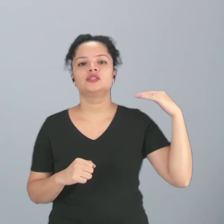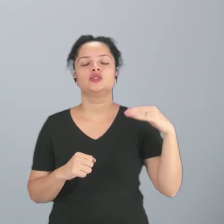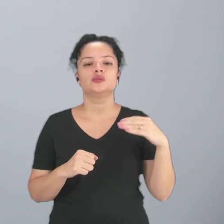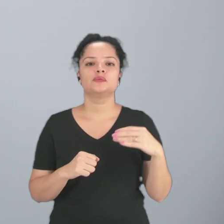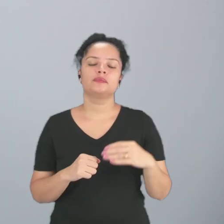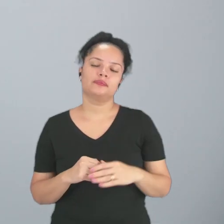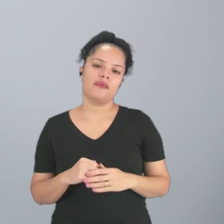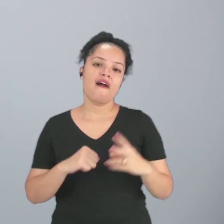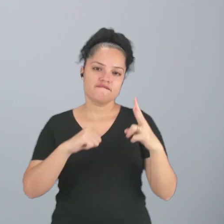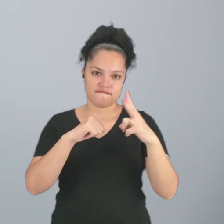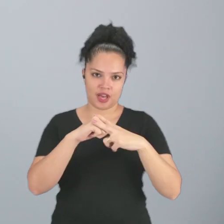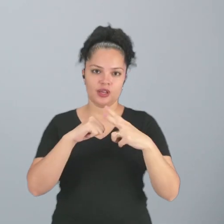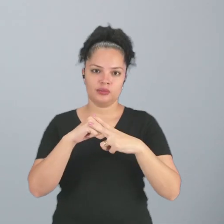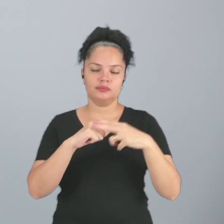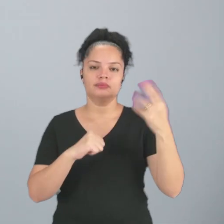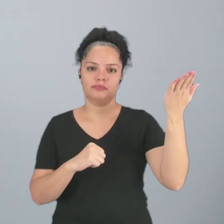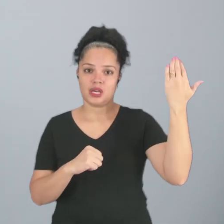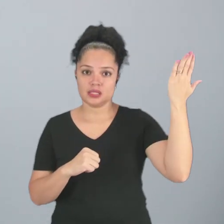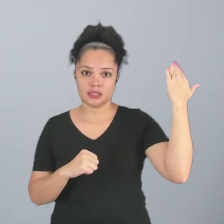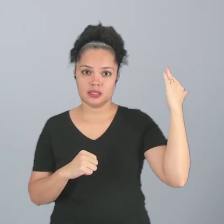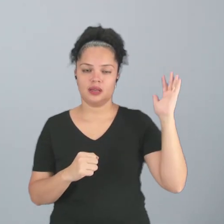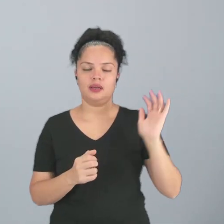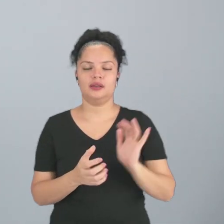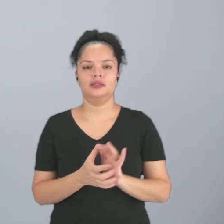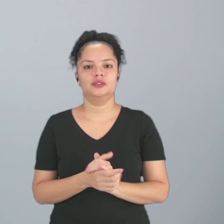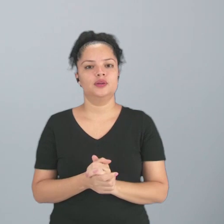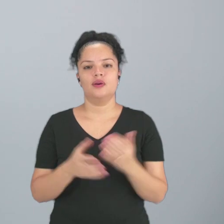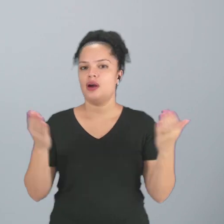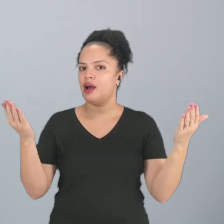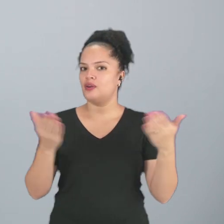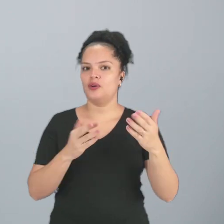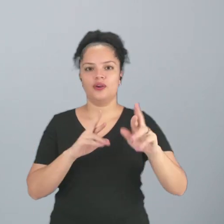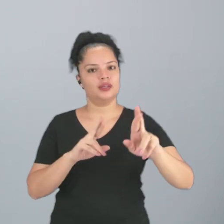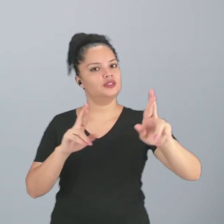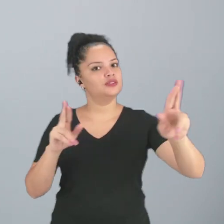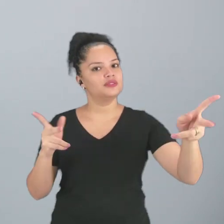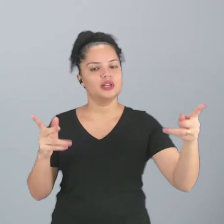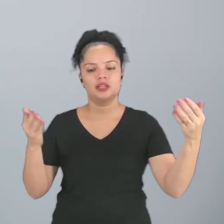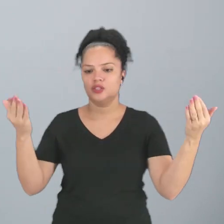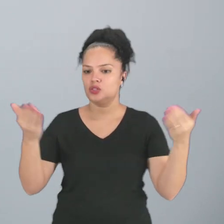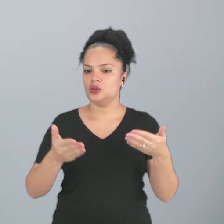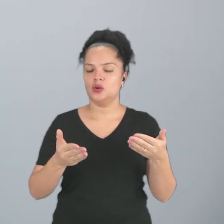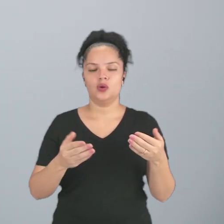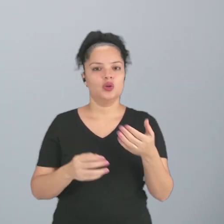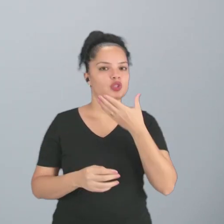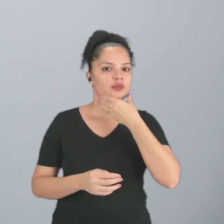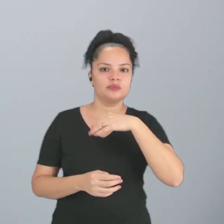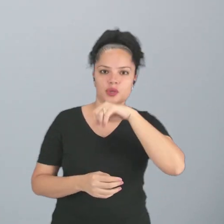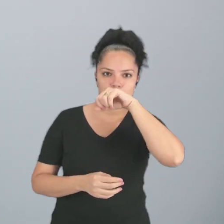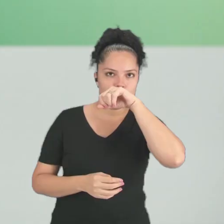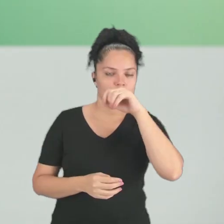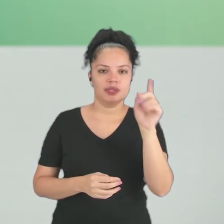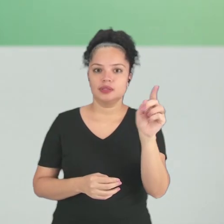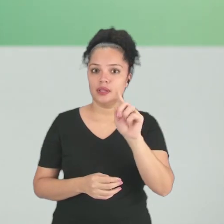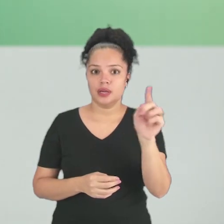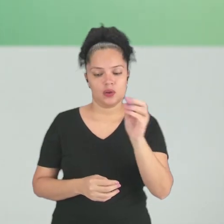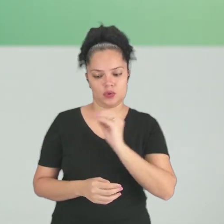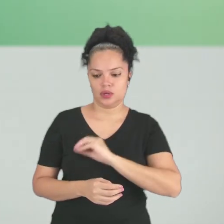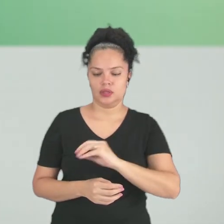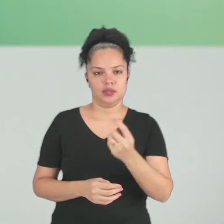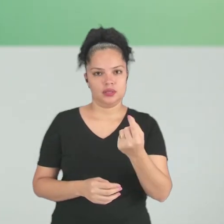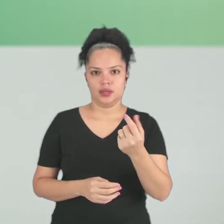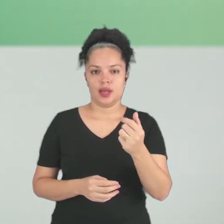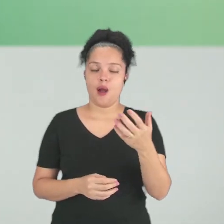ele não é mais, então não é uma ação que ele costuma praticar hoje. E só ganhava aí, o